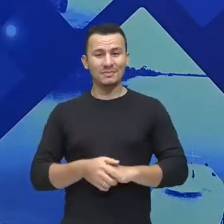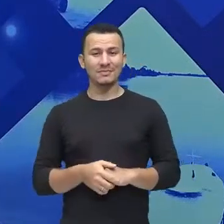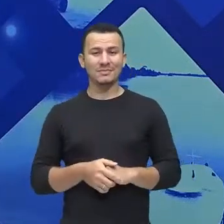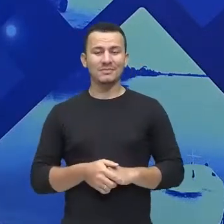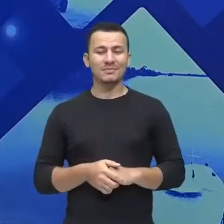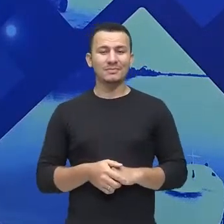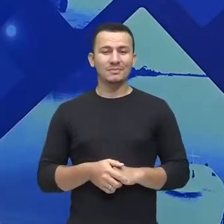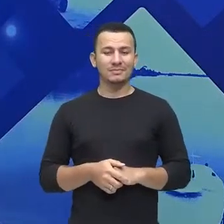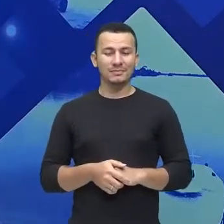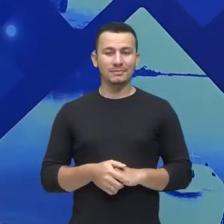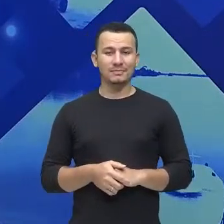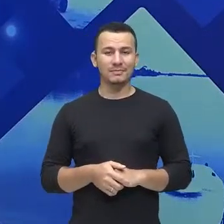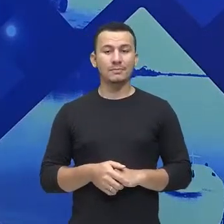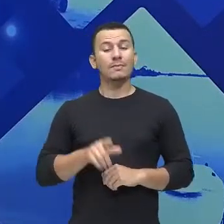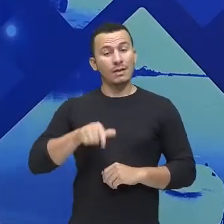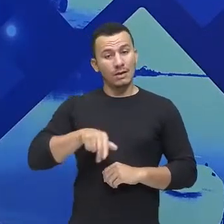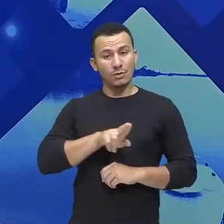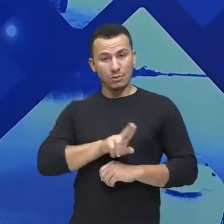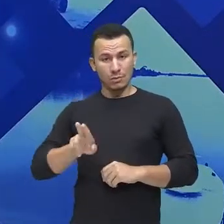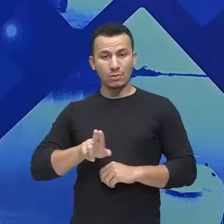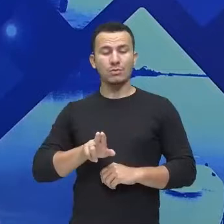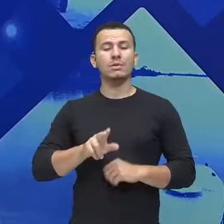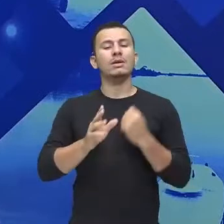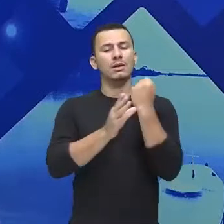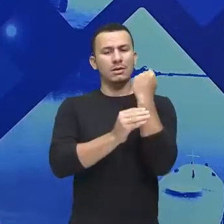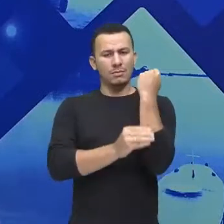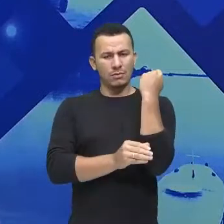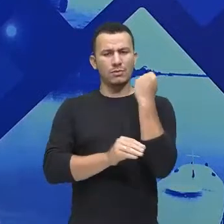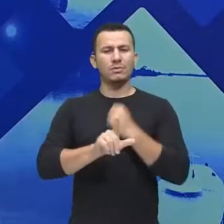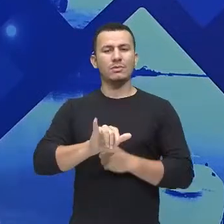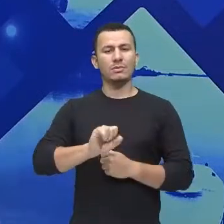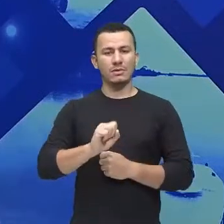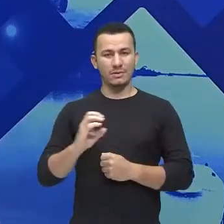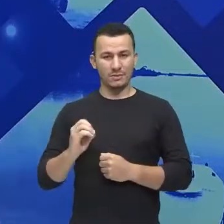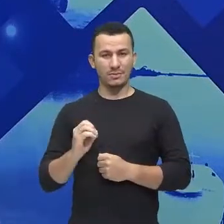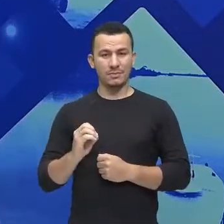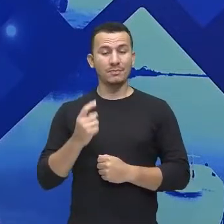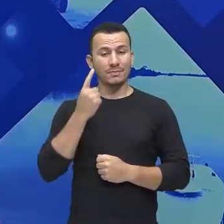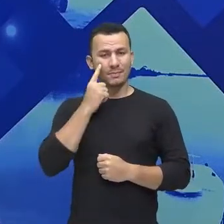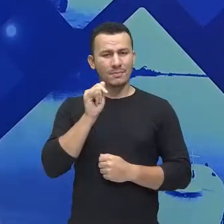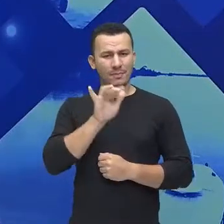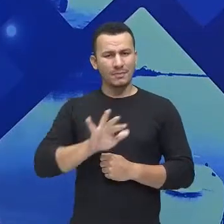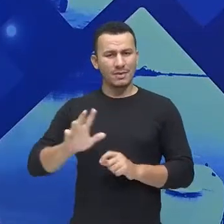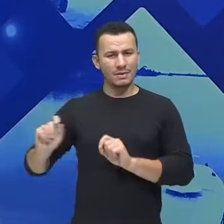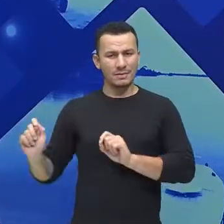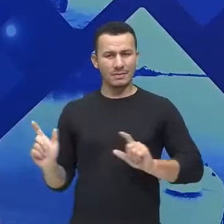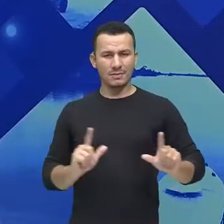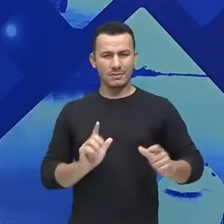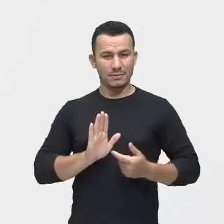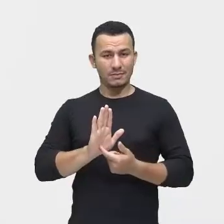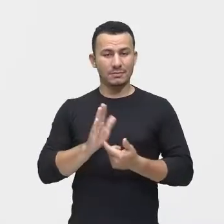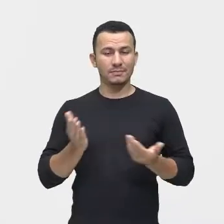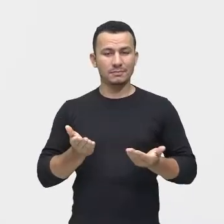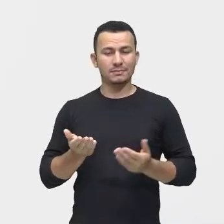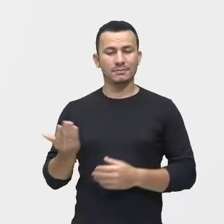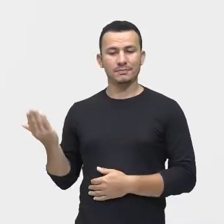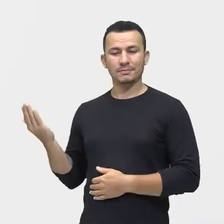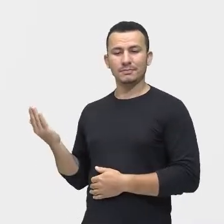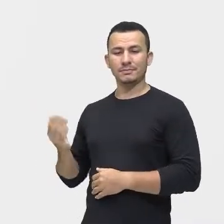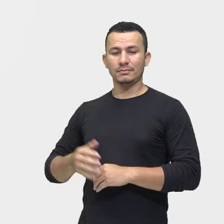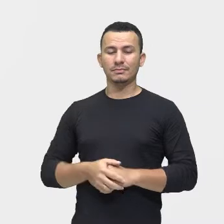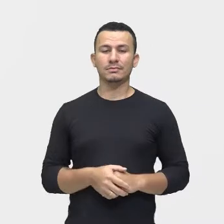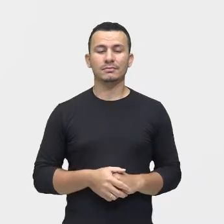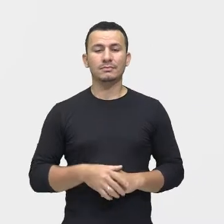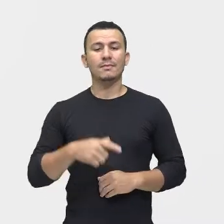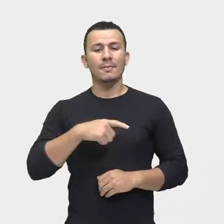sua vontade, é constituído por músculo liso. Olhem na imagem aí que eu trouxe para vocês, mostrando